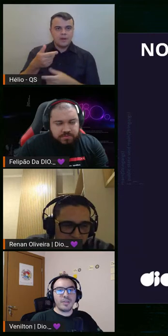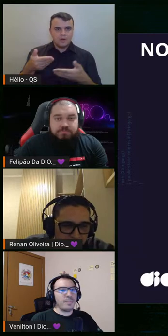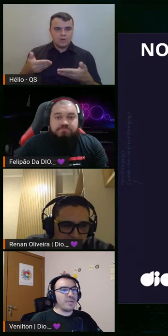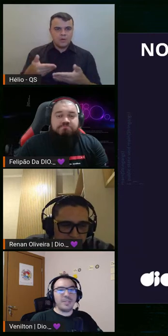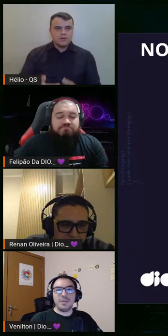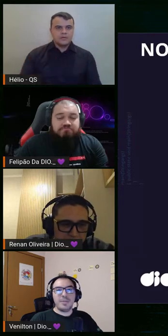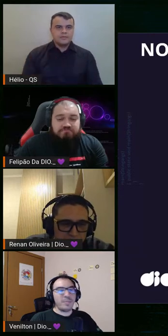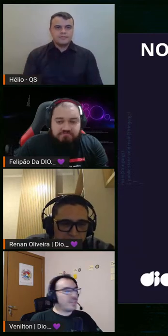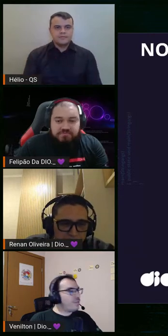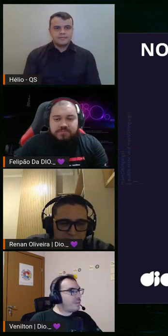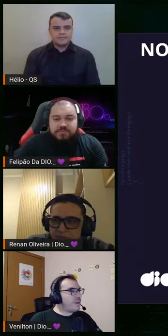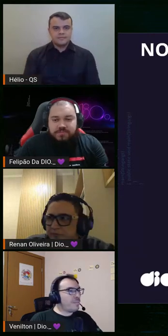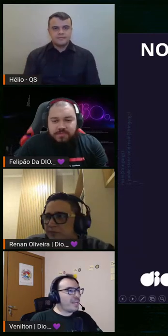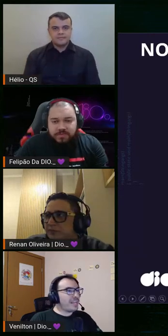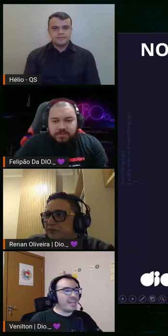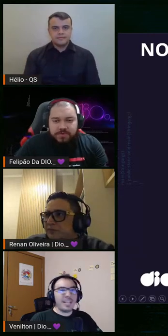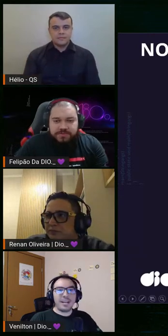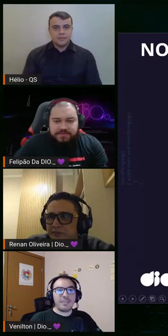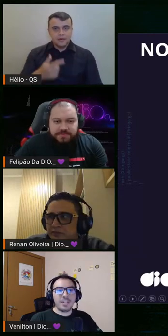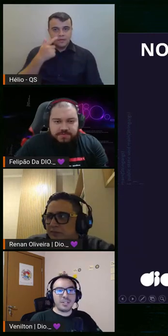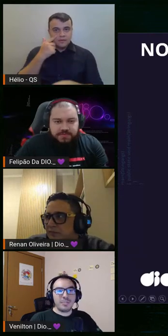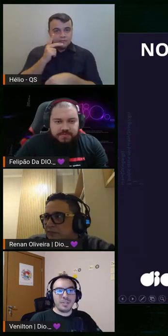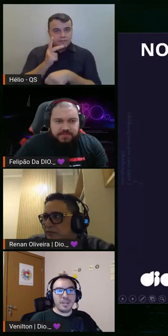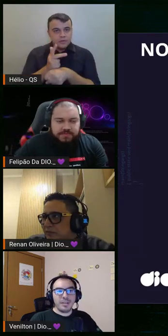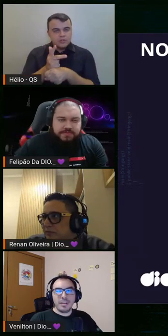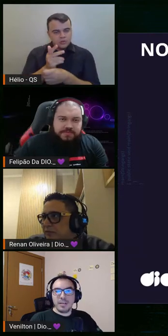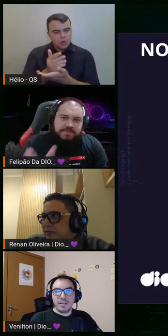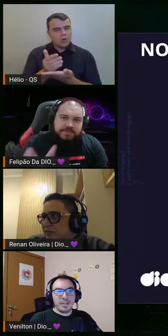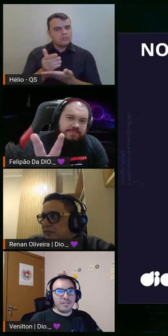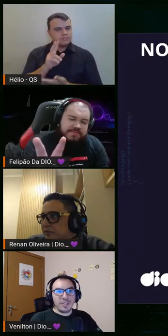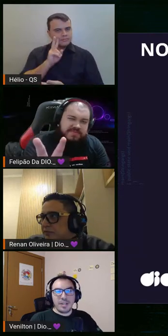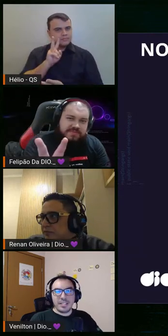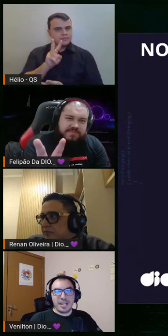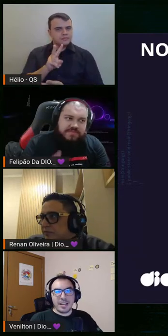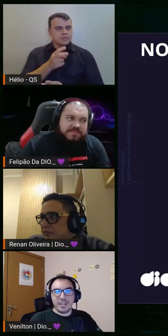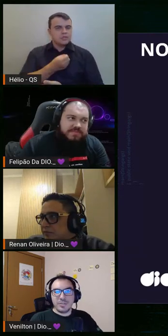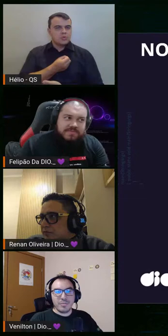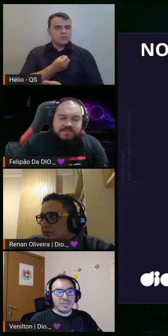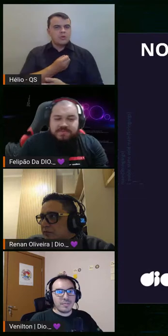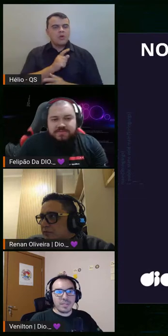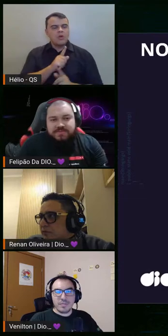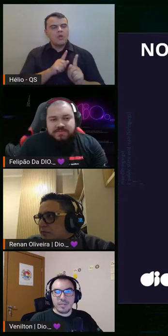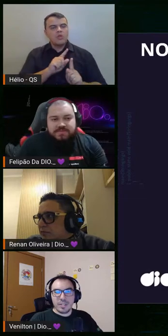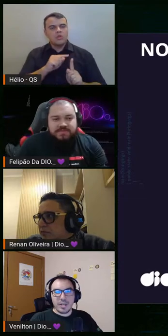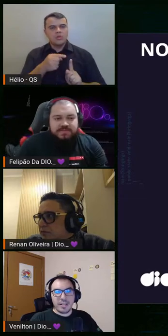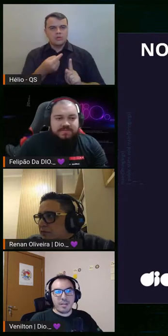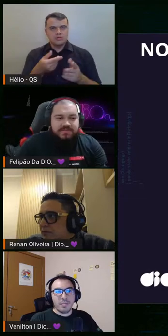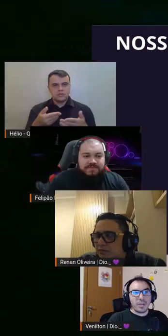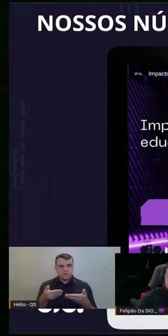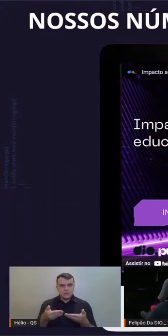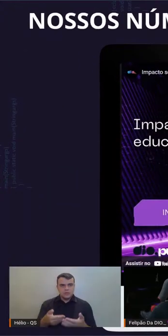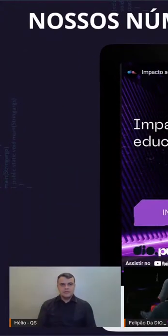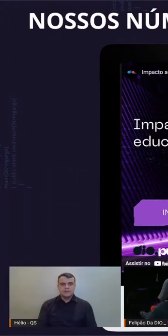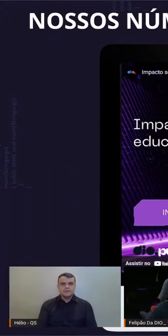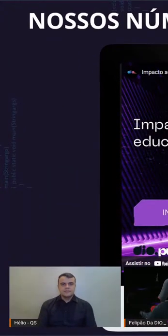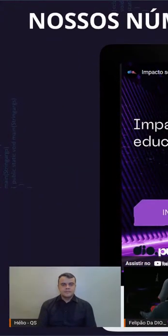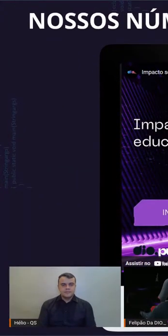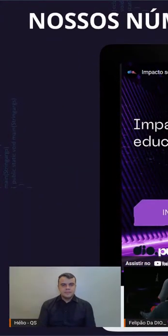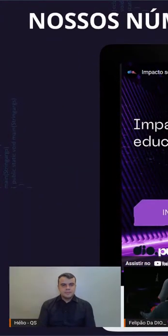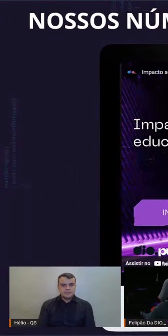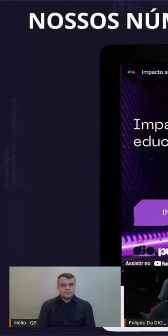boa Demorou então vou dar um play aqui galera para a gente poder visualizar aqui juntos vou deixar a tela um pouquinho maior